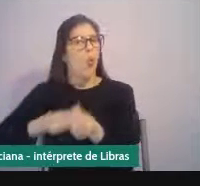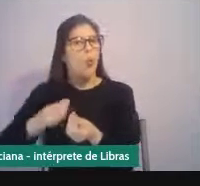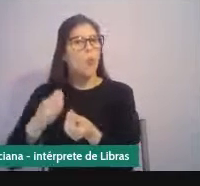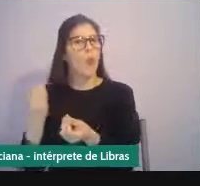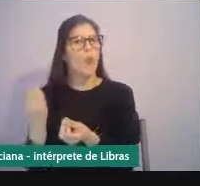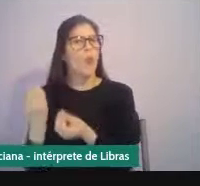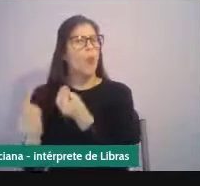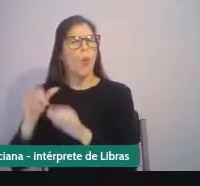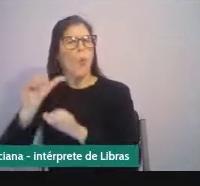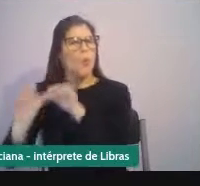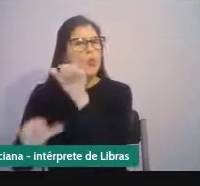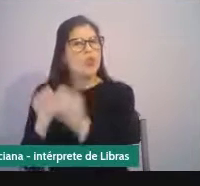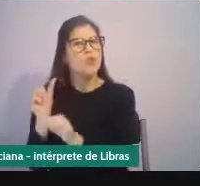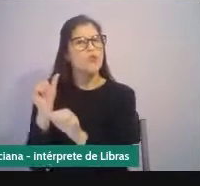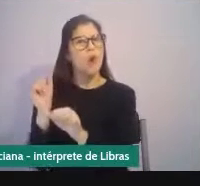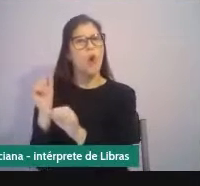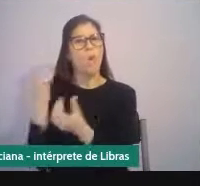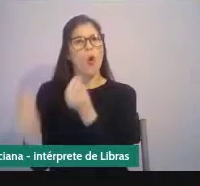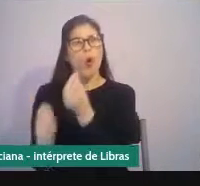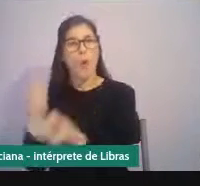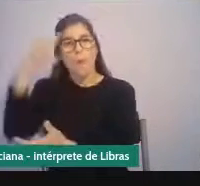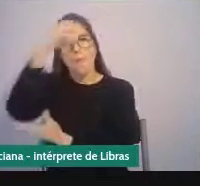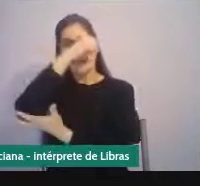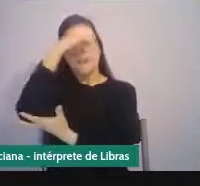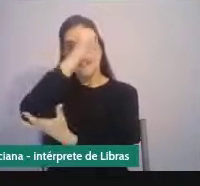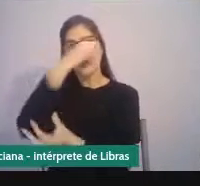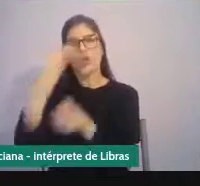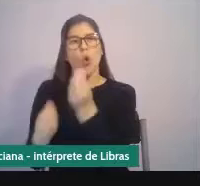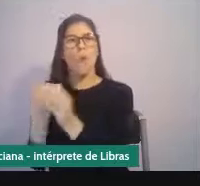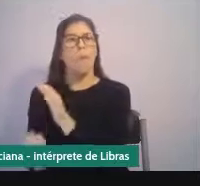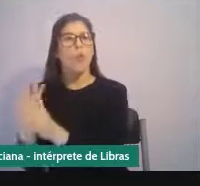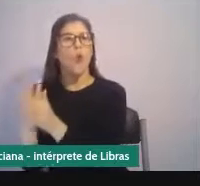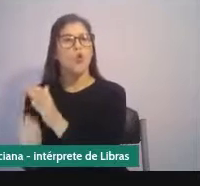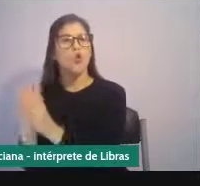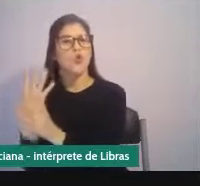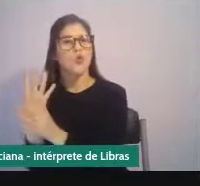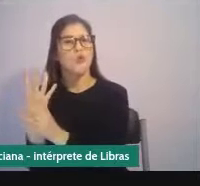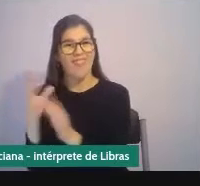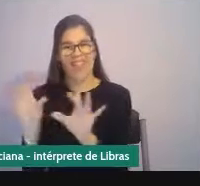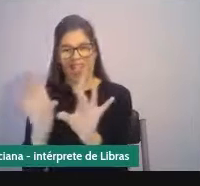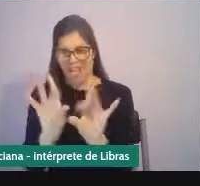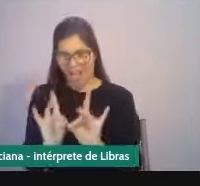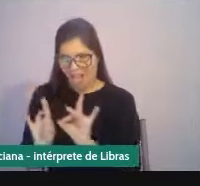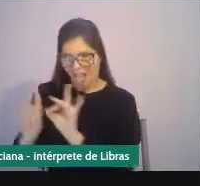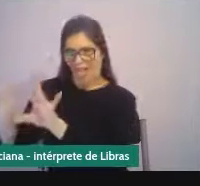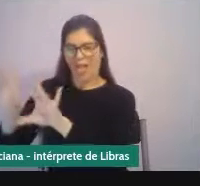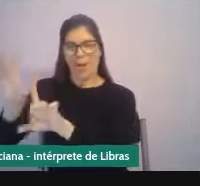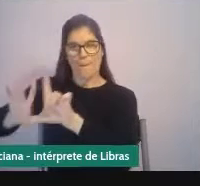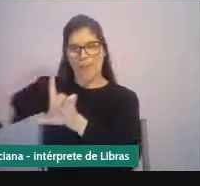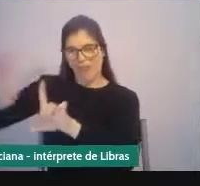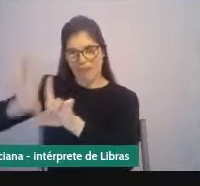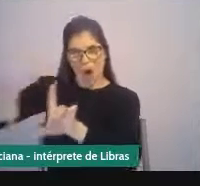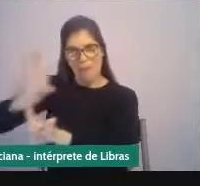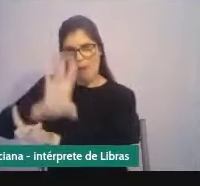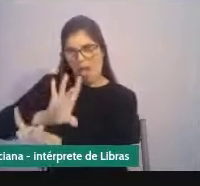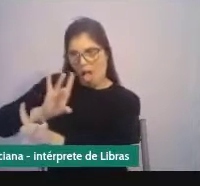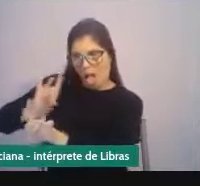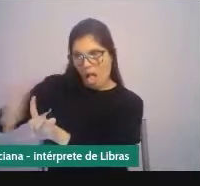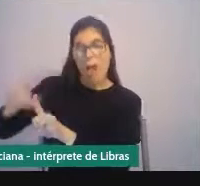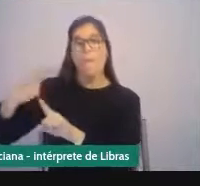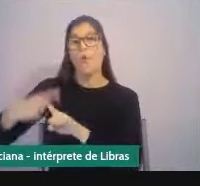essas pequenas unidades de produção, para o ambiente virtual, era passar, então, os conteúdos da